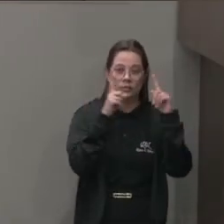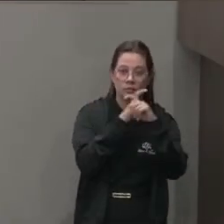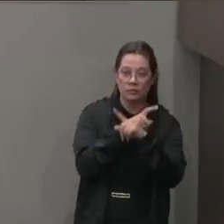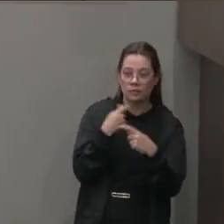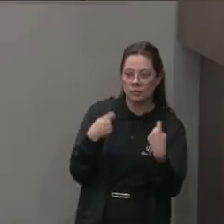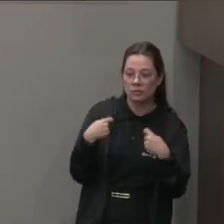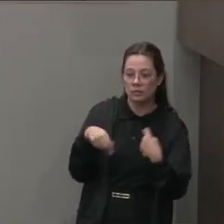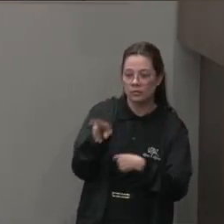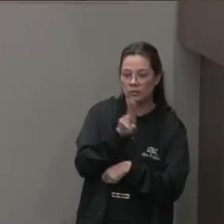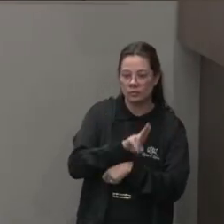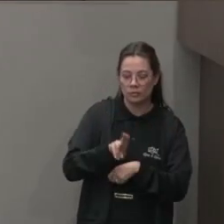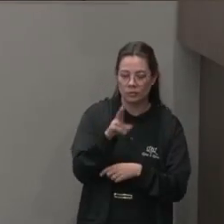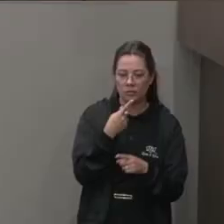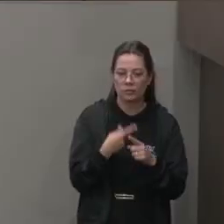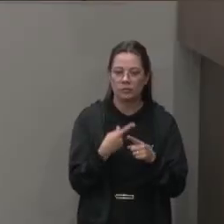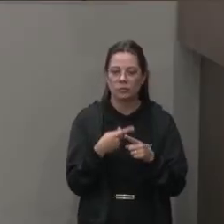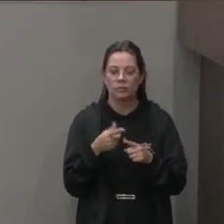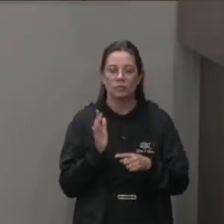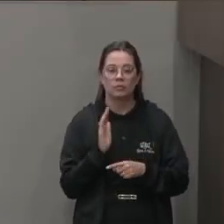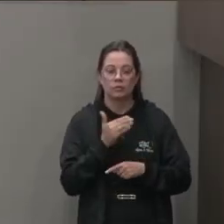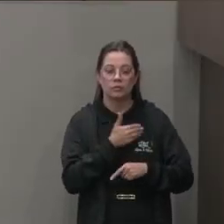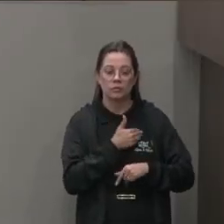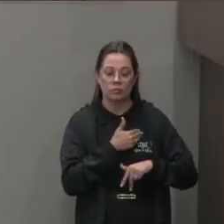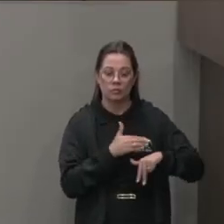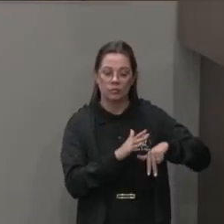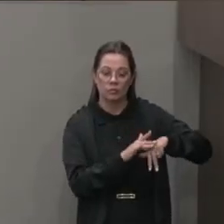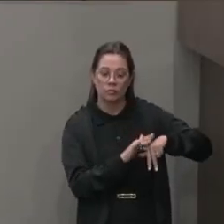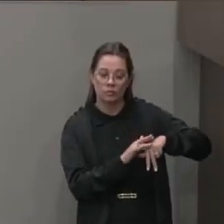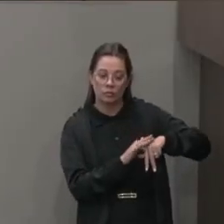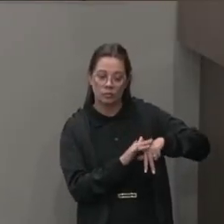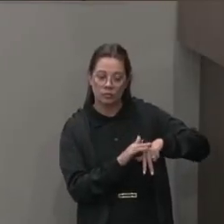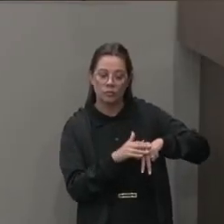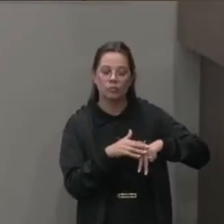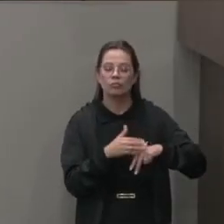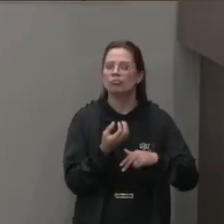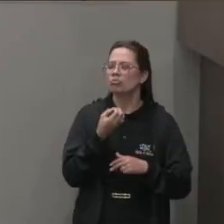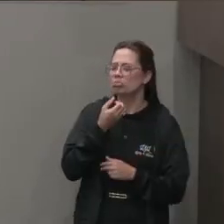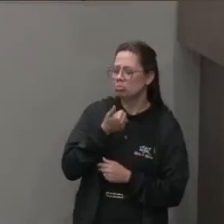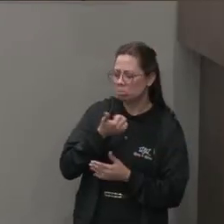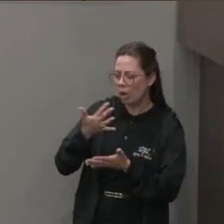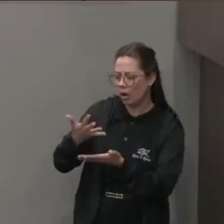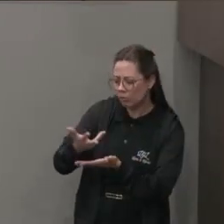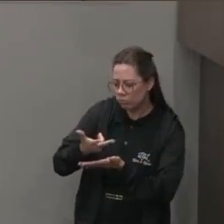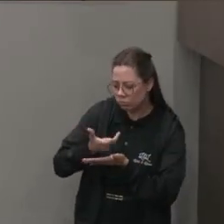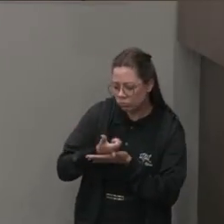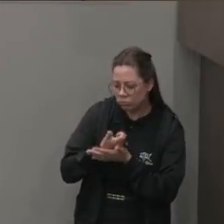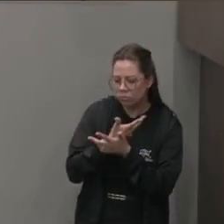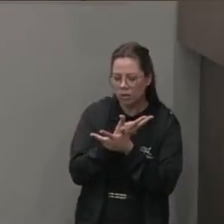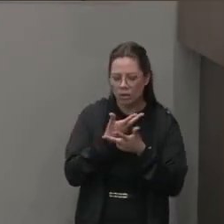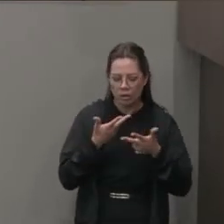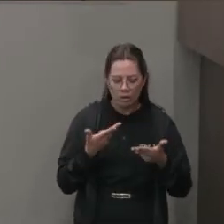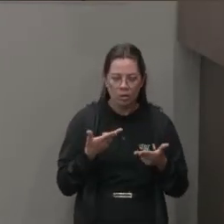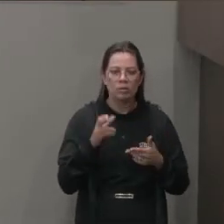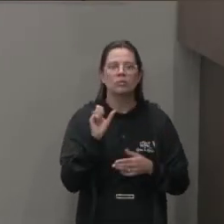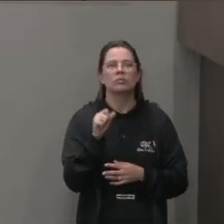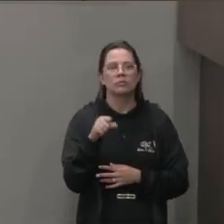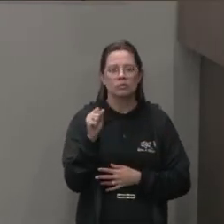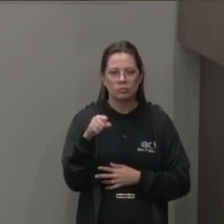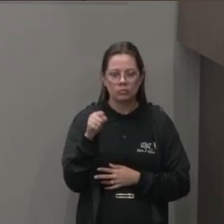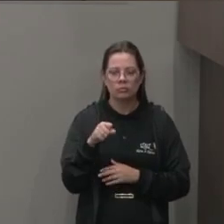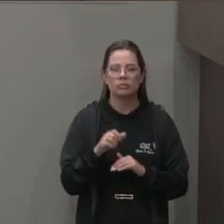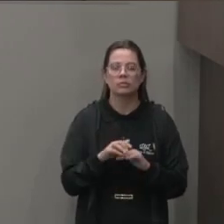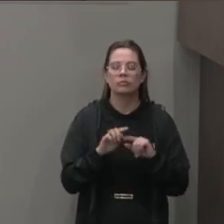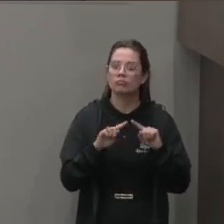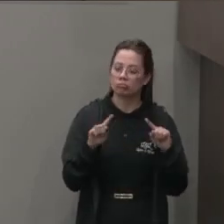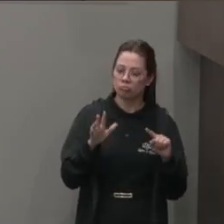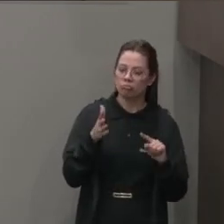precisar utilizar, porque os nossos usuários vão chegar e vão ser bem tratados, bem conduzidos, que estão sendo ultimamente, muitas vezes, mas